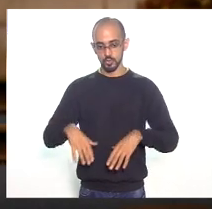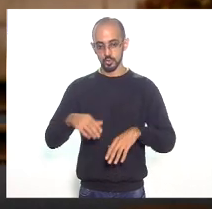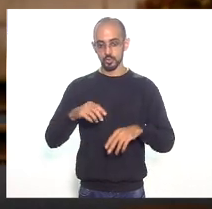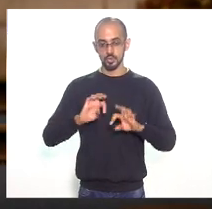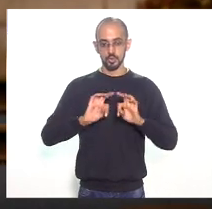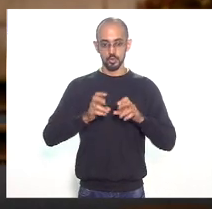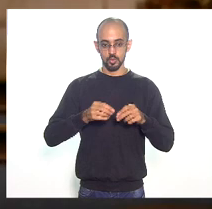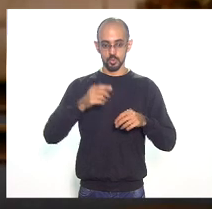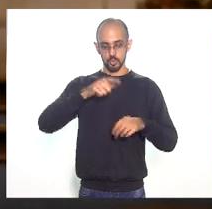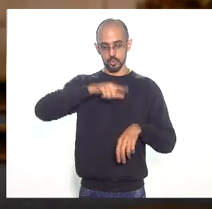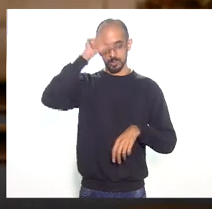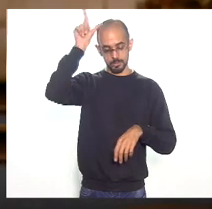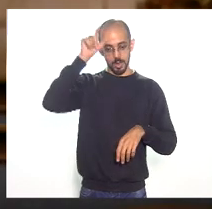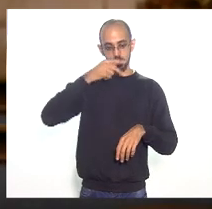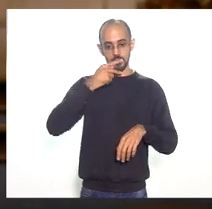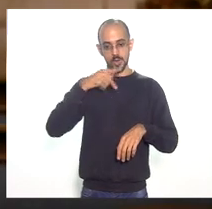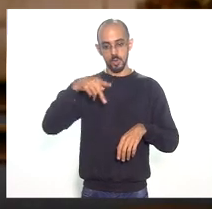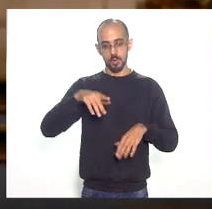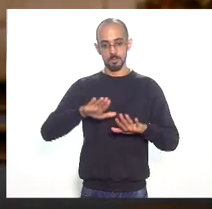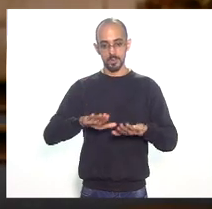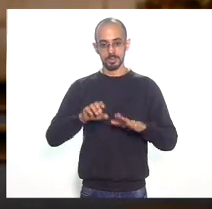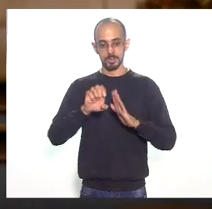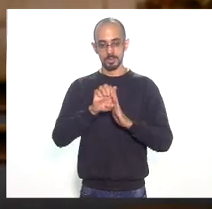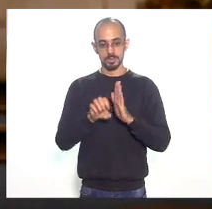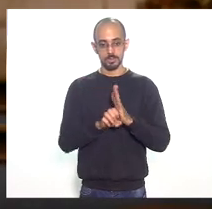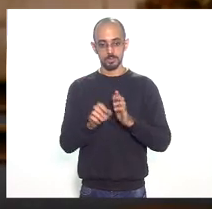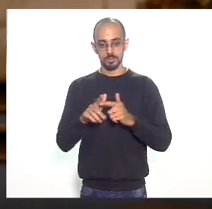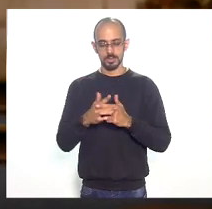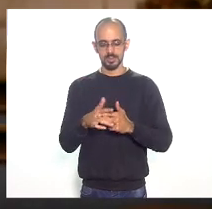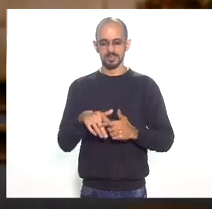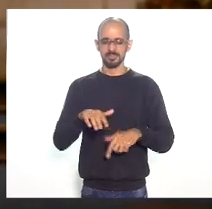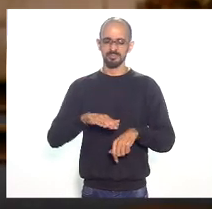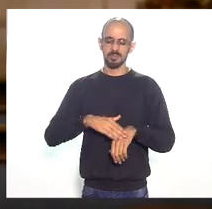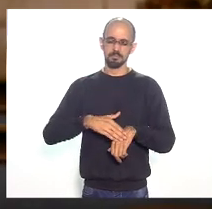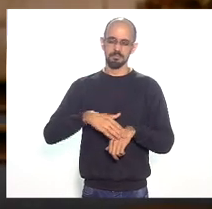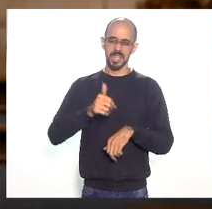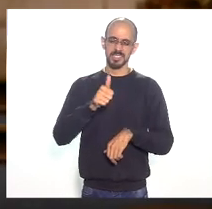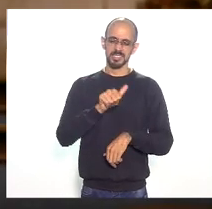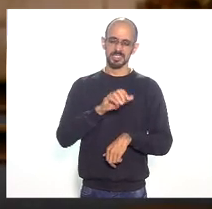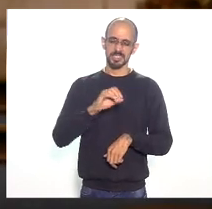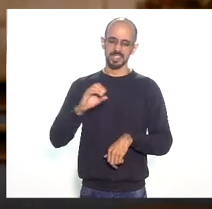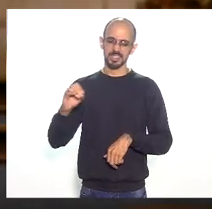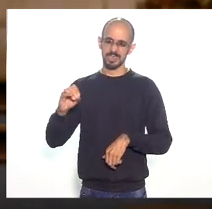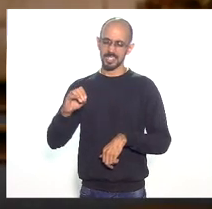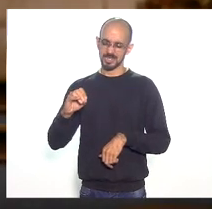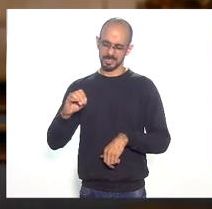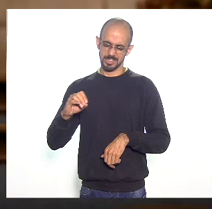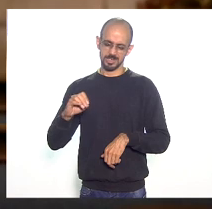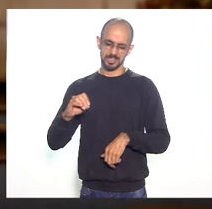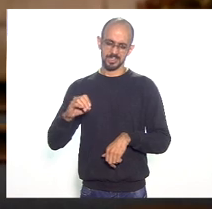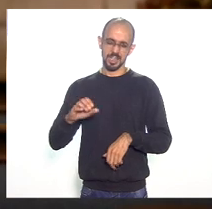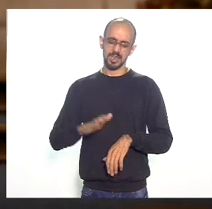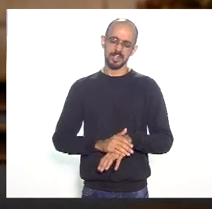levantou nas emendas. Temos mais de 110 emendas já. Pela comissão